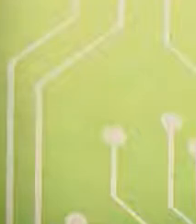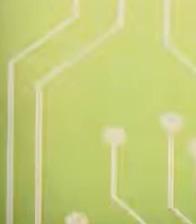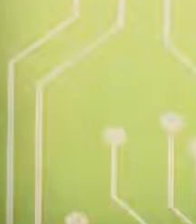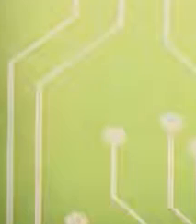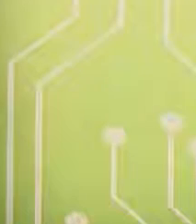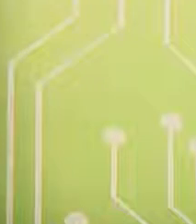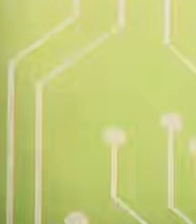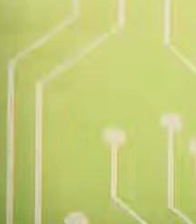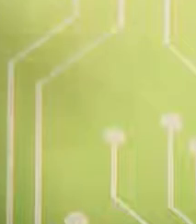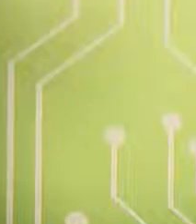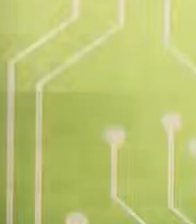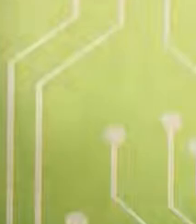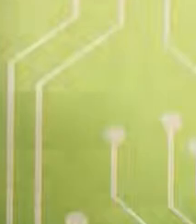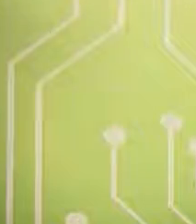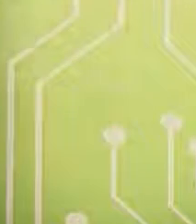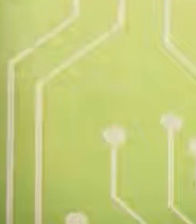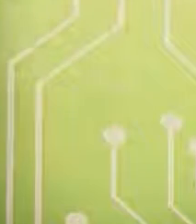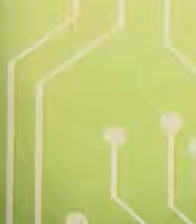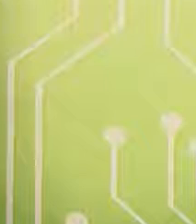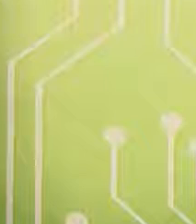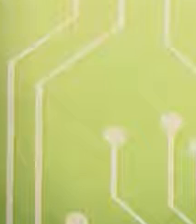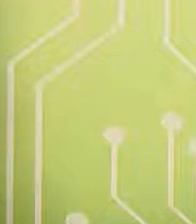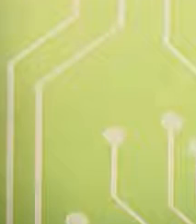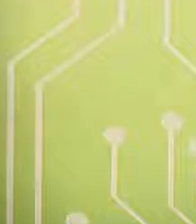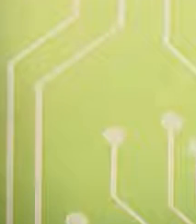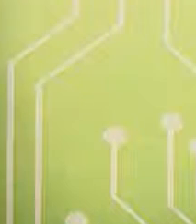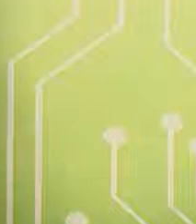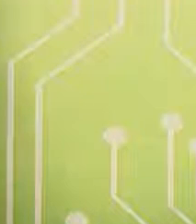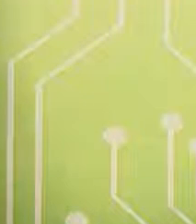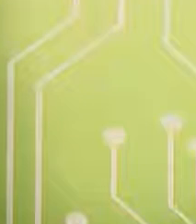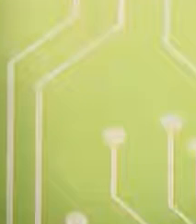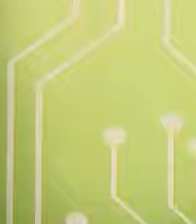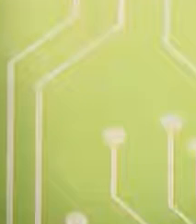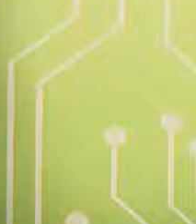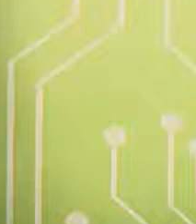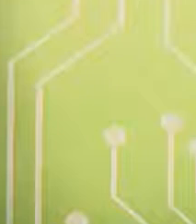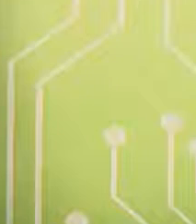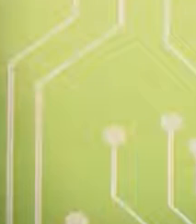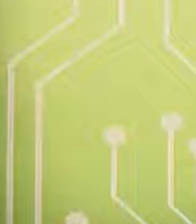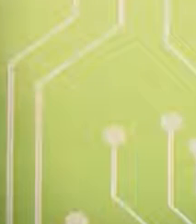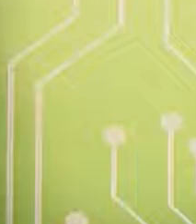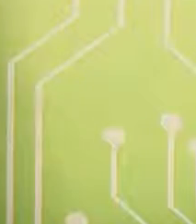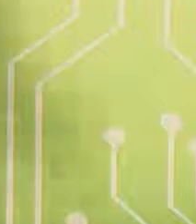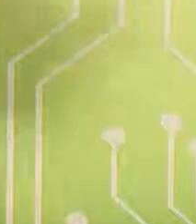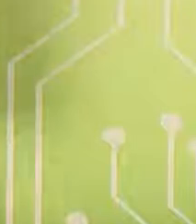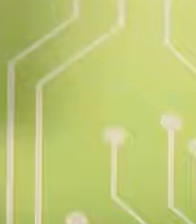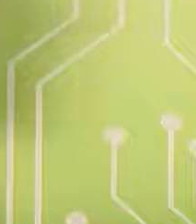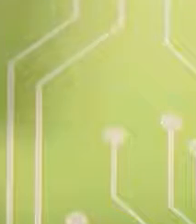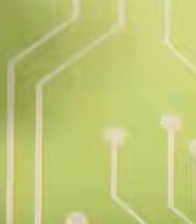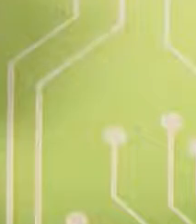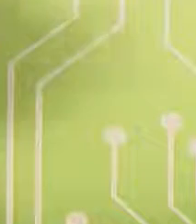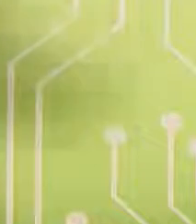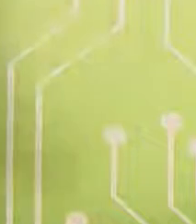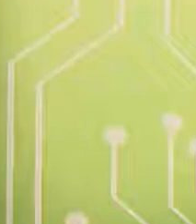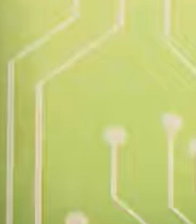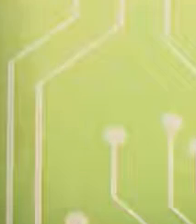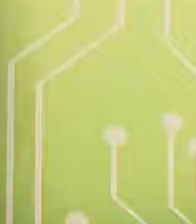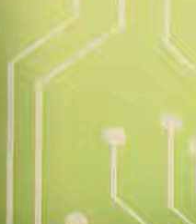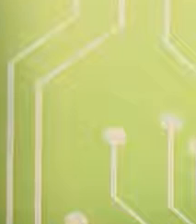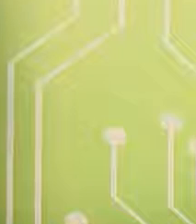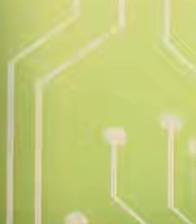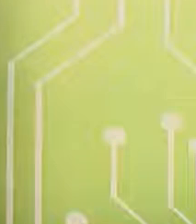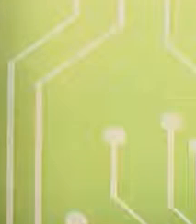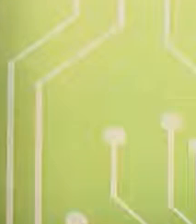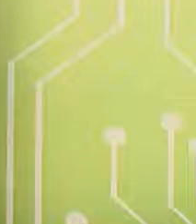para isso, para facilitar o nosso trabalho. E hoje, além de facilitar o trabalho, né? Porque eu tenho mais